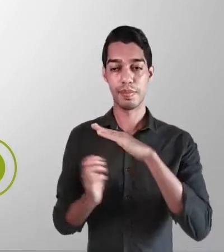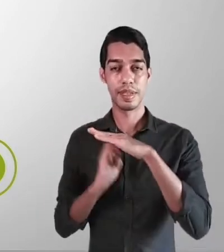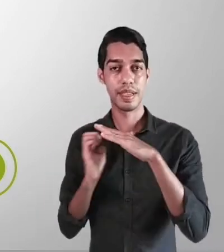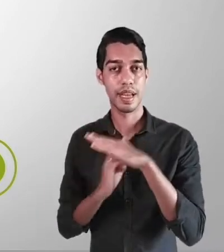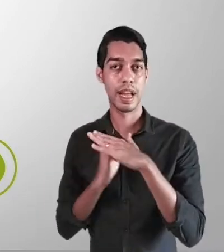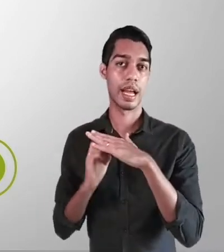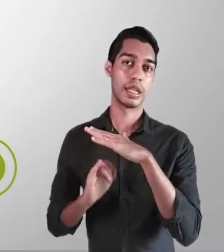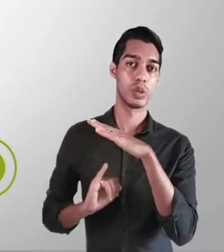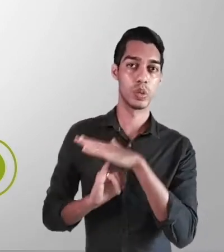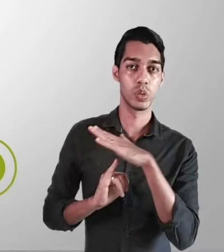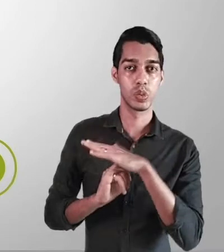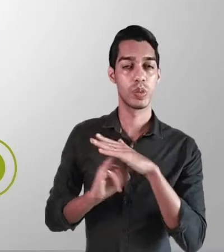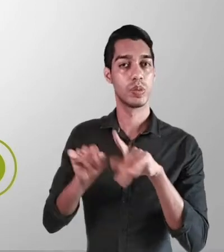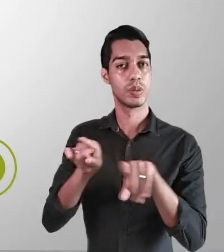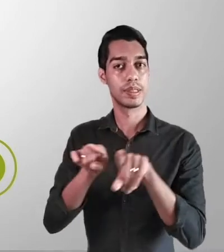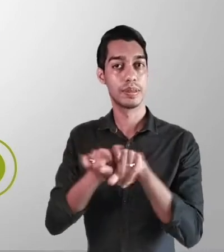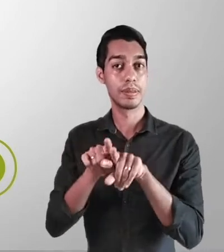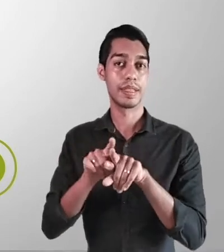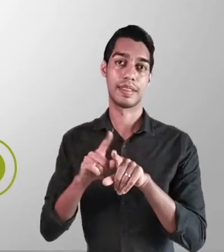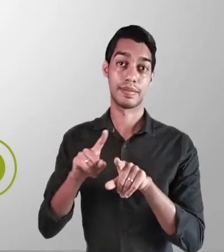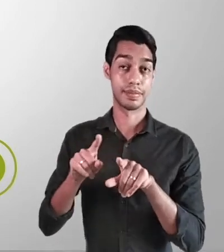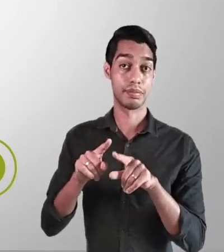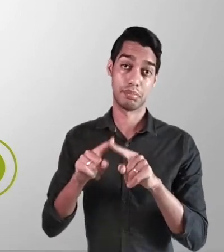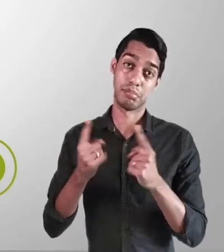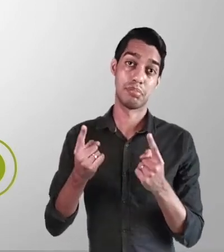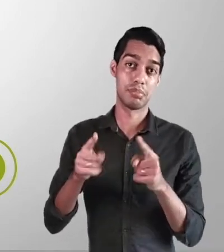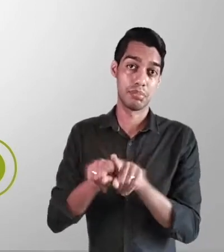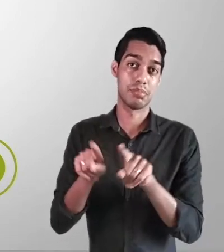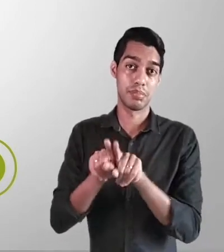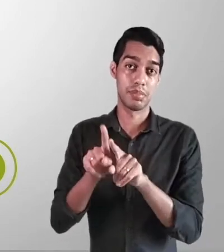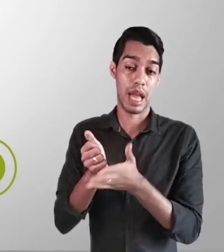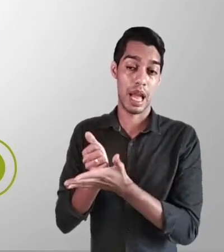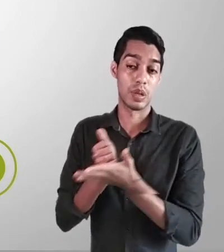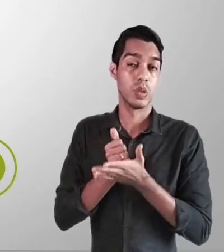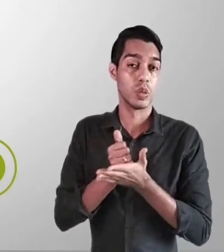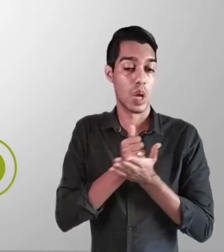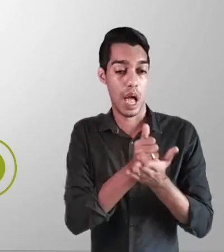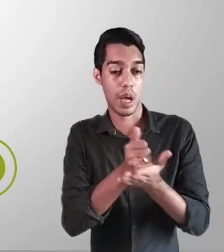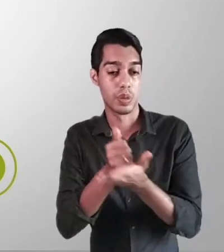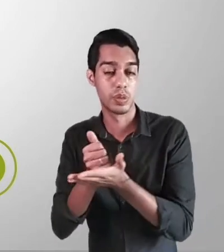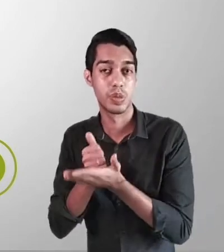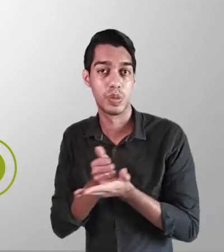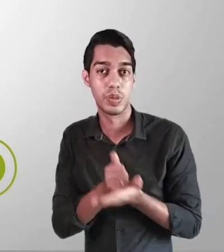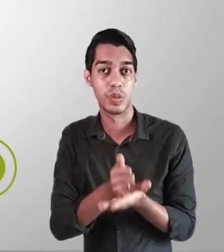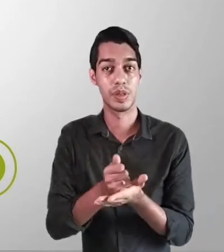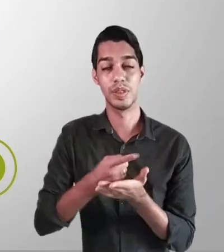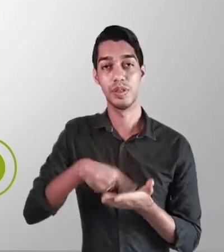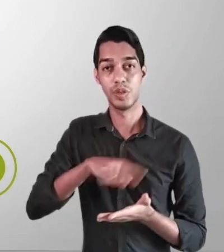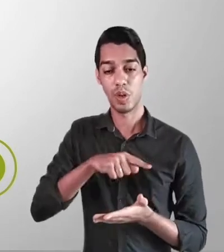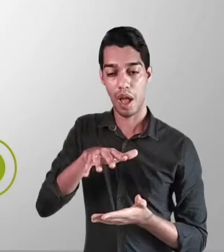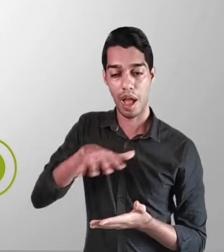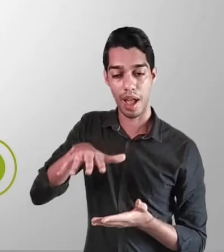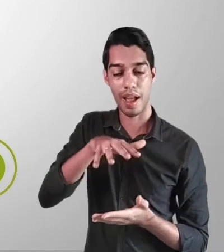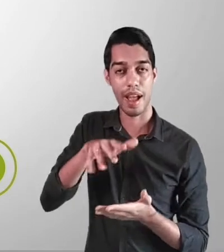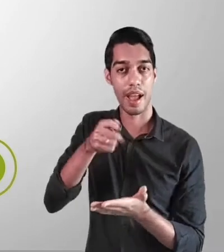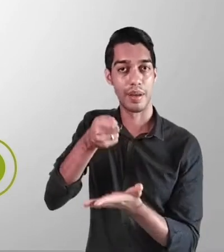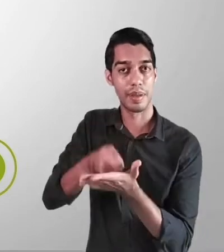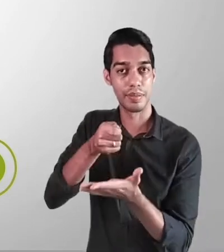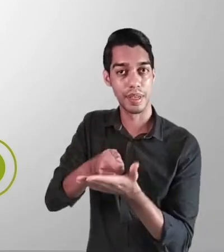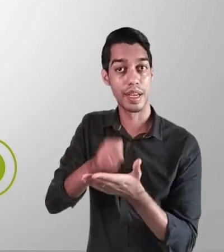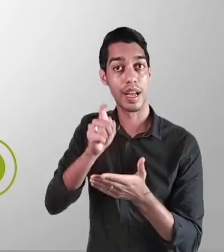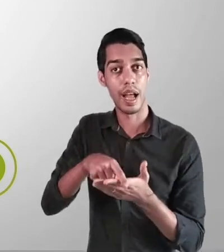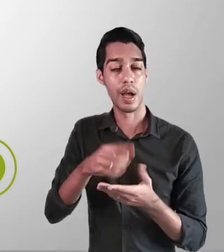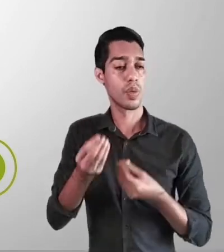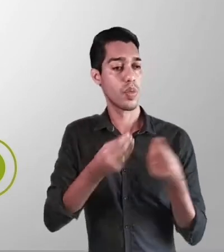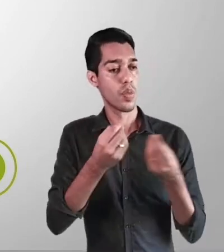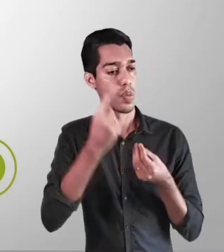instituições e que acabam auxiliando os nossos setores à tomada de decisões e também